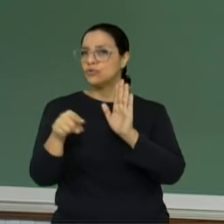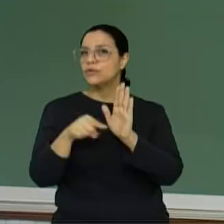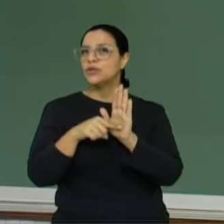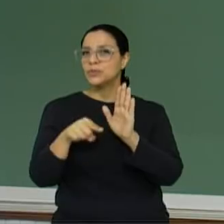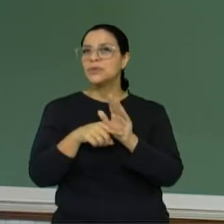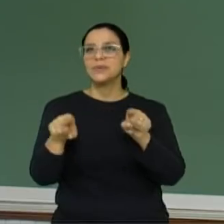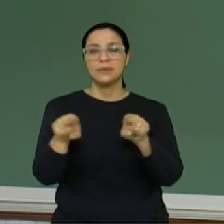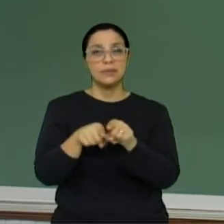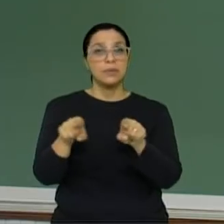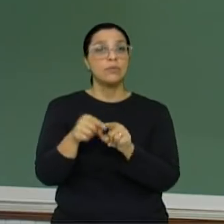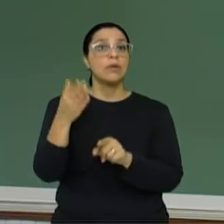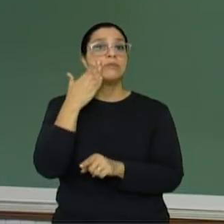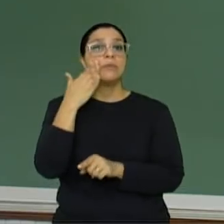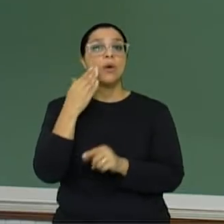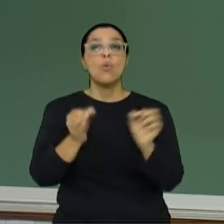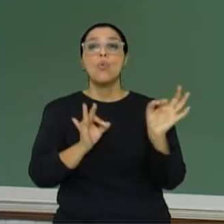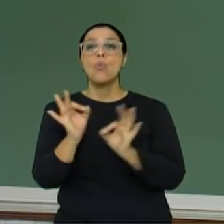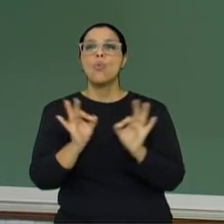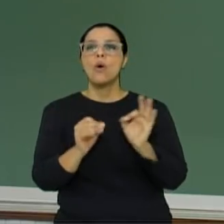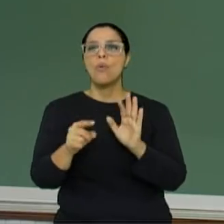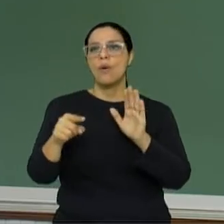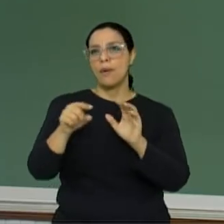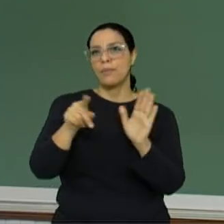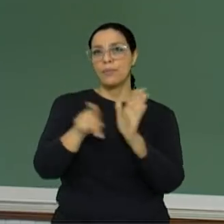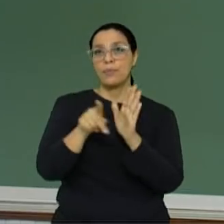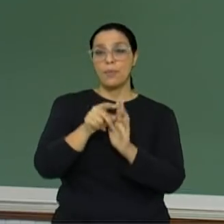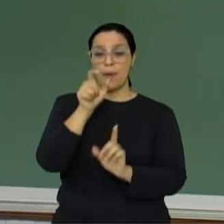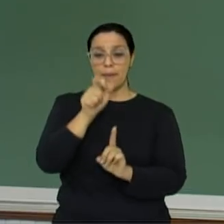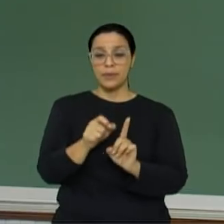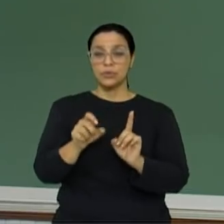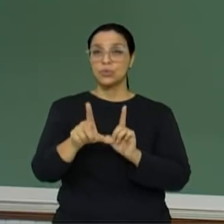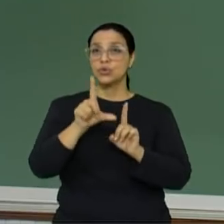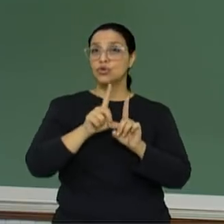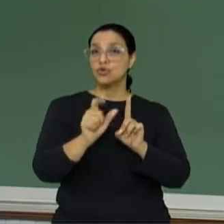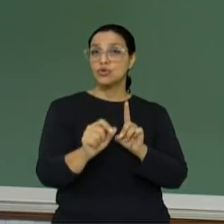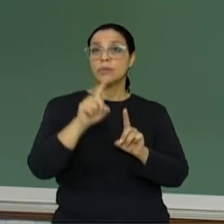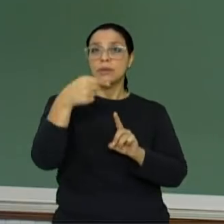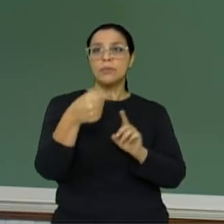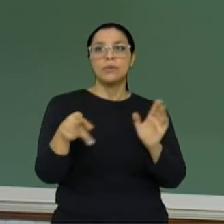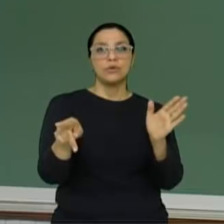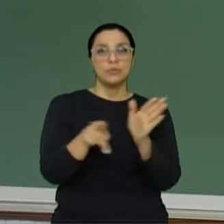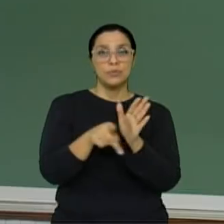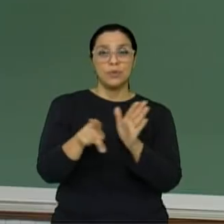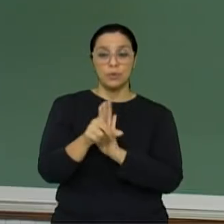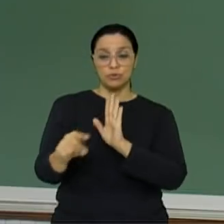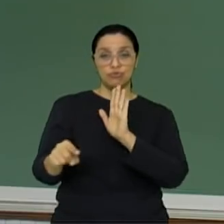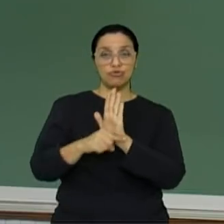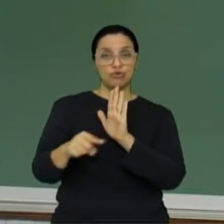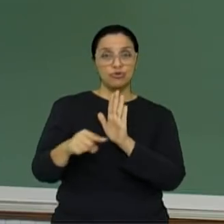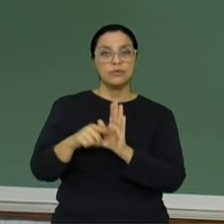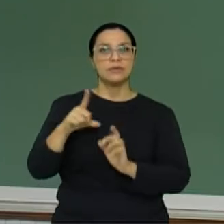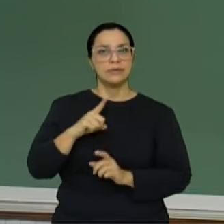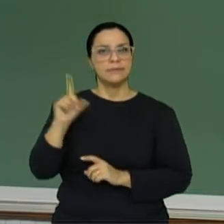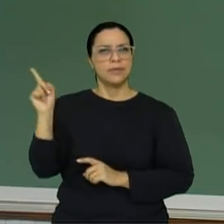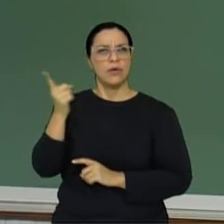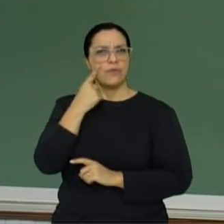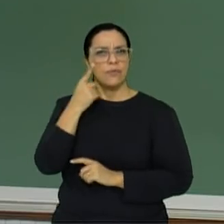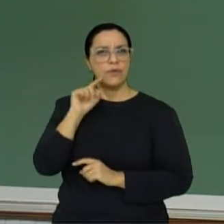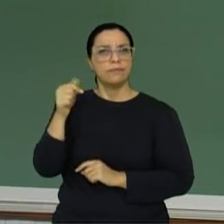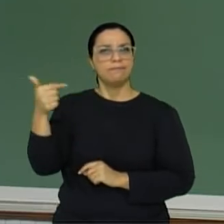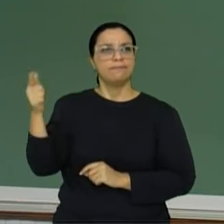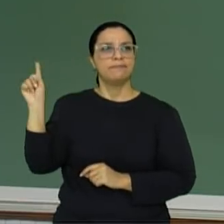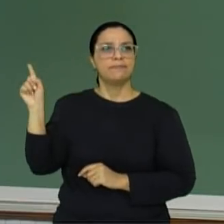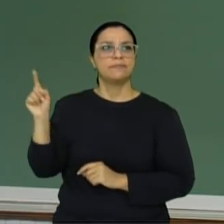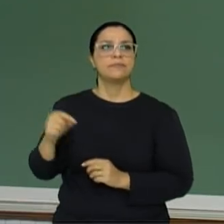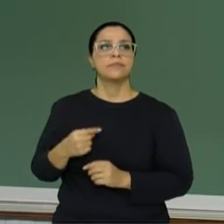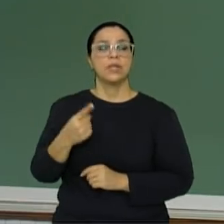também. E eu quero saber qual vai ser a medida da sombra da pessoa depois que ela diminuir, ok? Vamos para o próximo desenho.